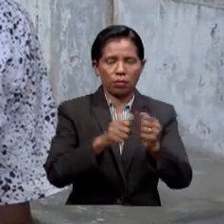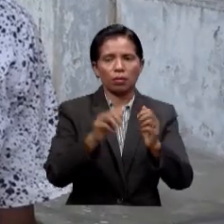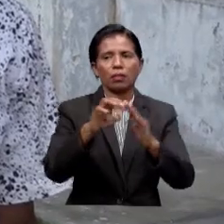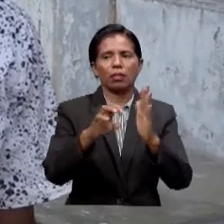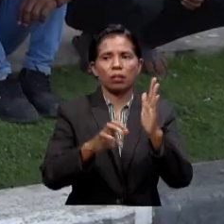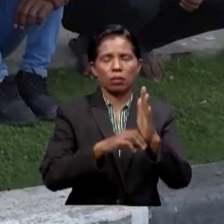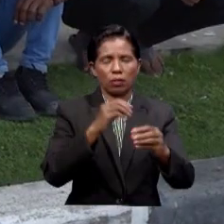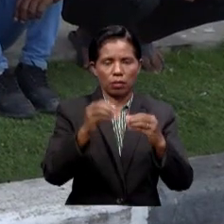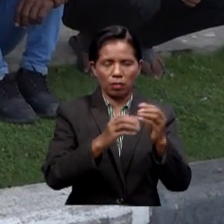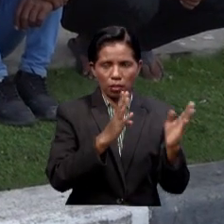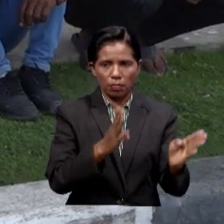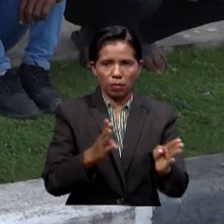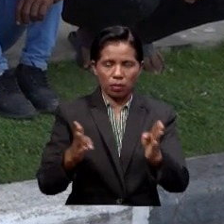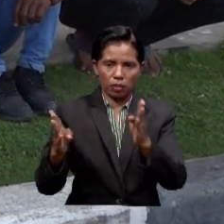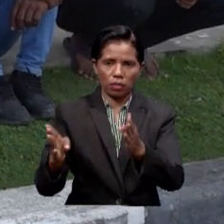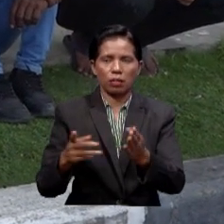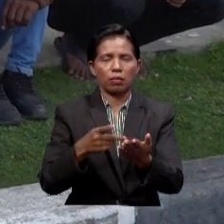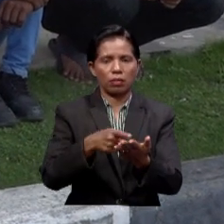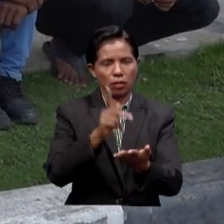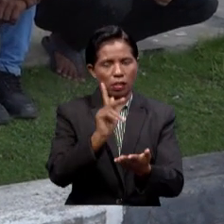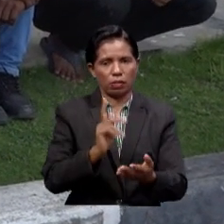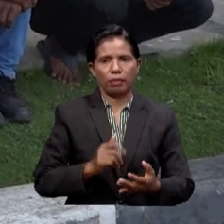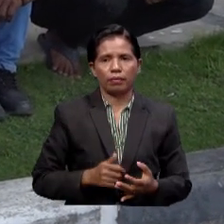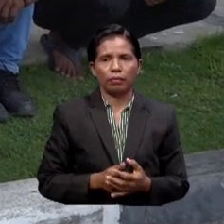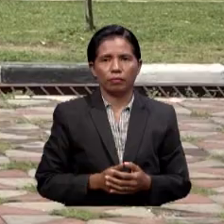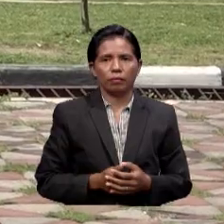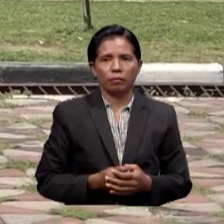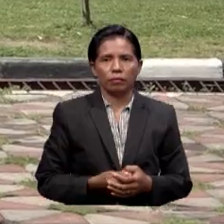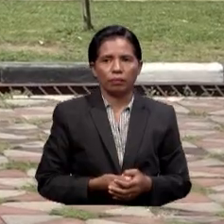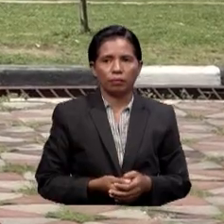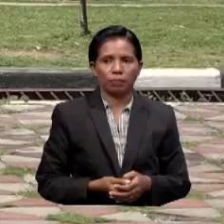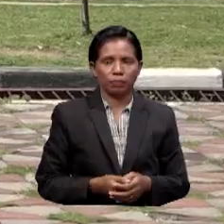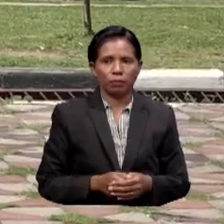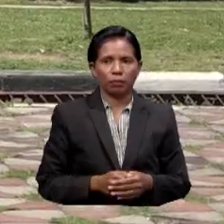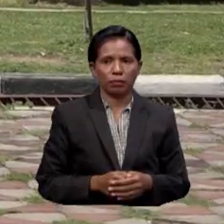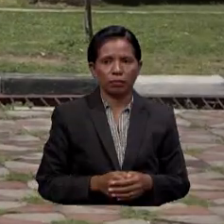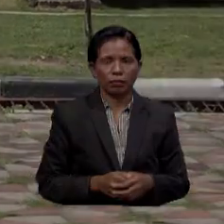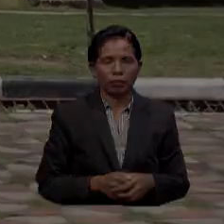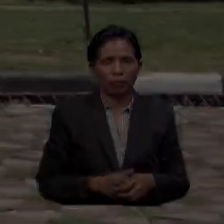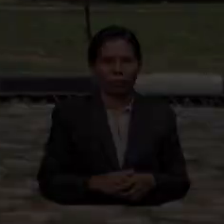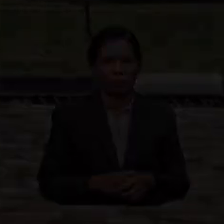ba prosesu indemnizasaun. Emerenciana Martins, Bendito Abadi, Yemen.